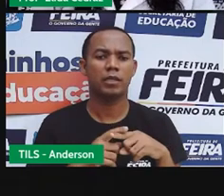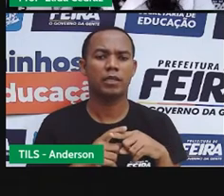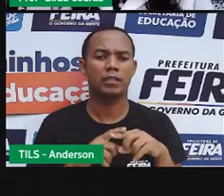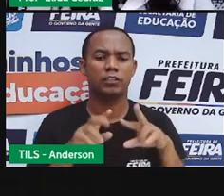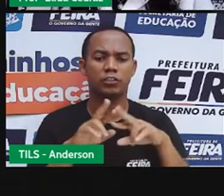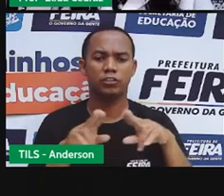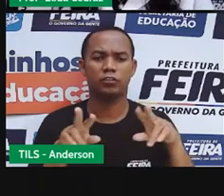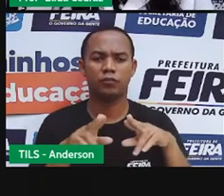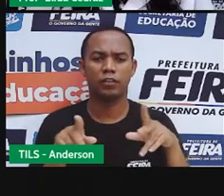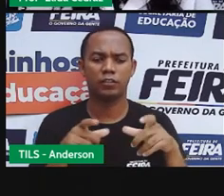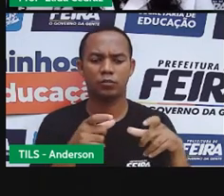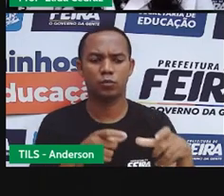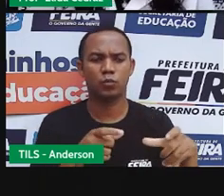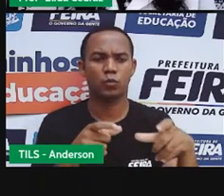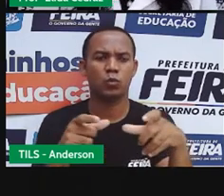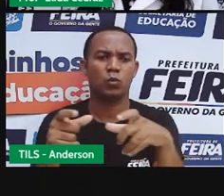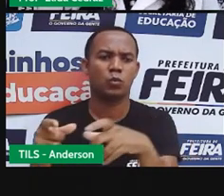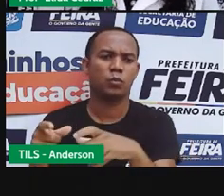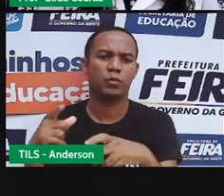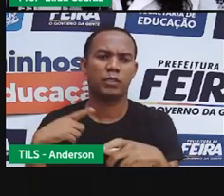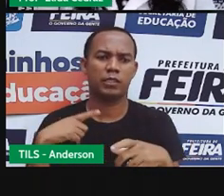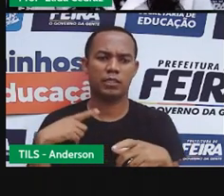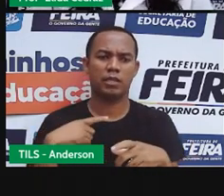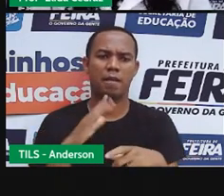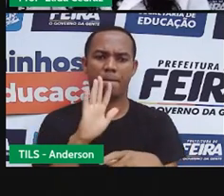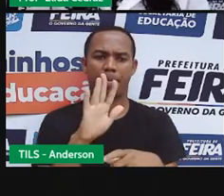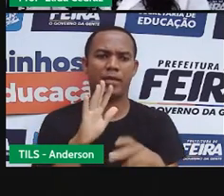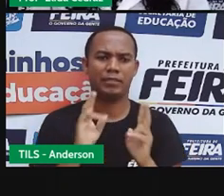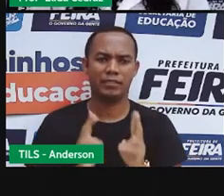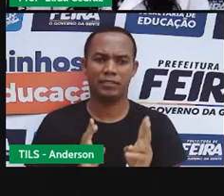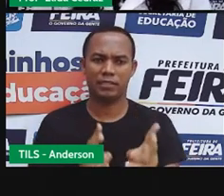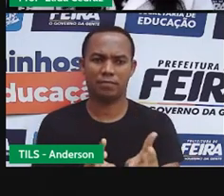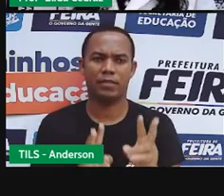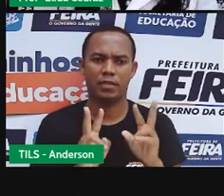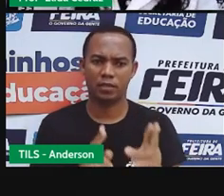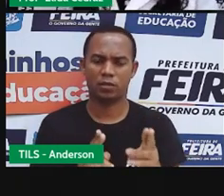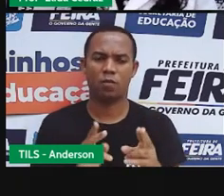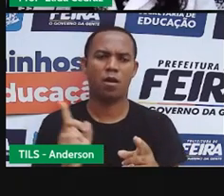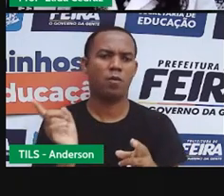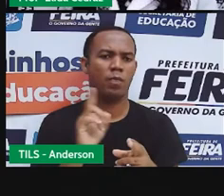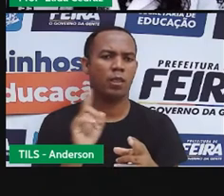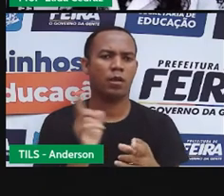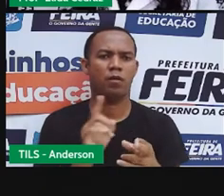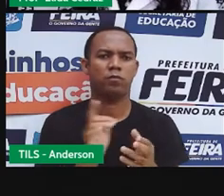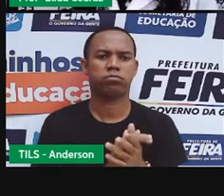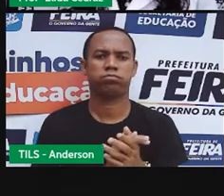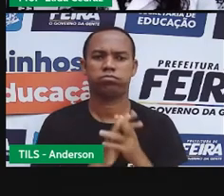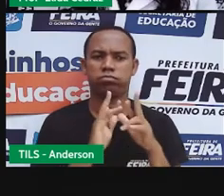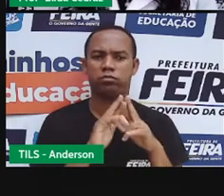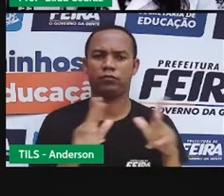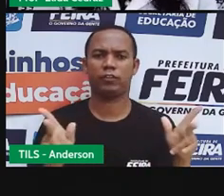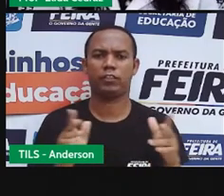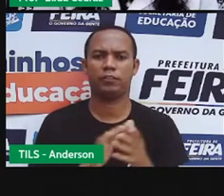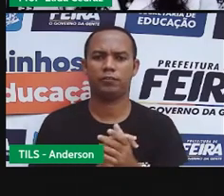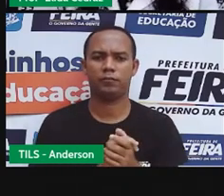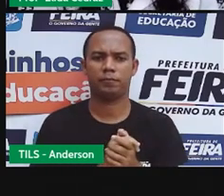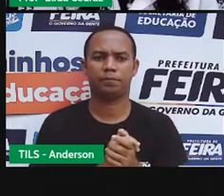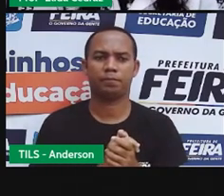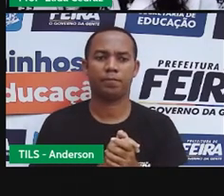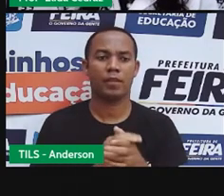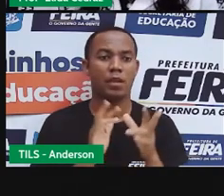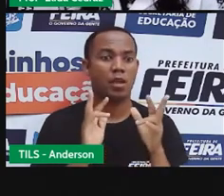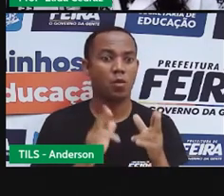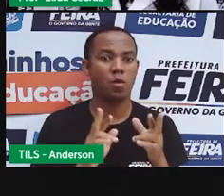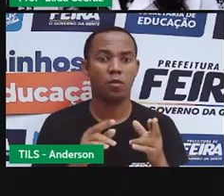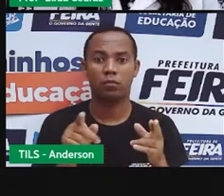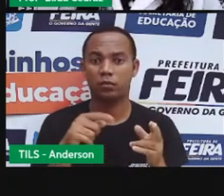existem várias nações indígenas. E nem sempre a brincadeira é igual, porque os costumes são diferentes. Igual